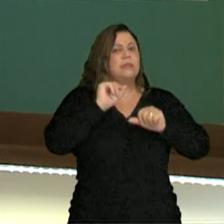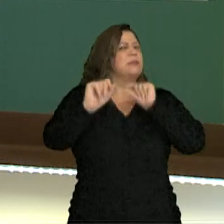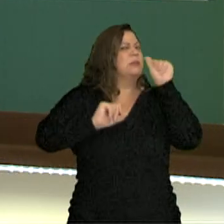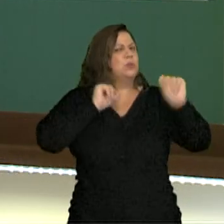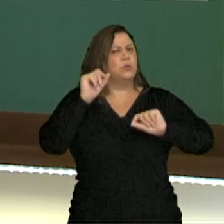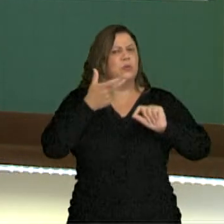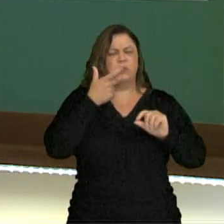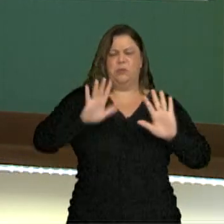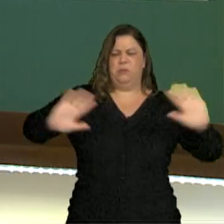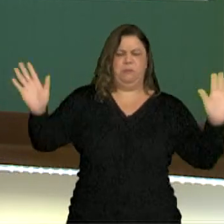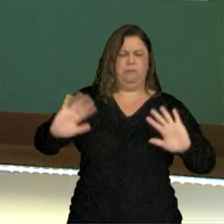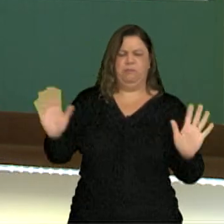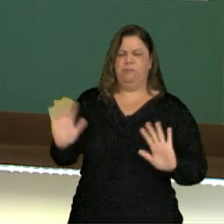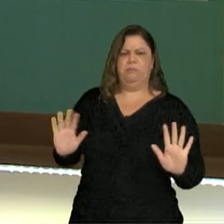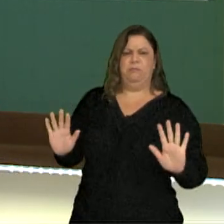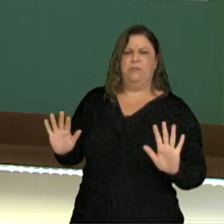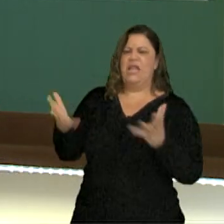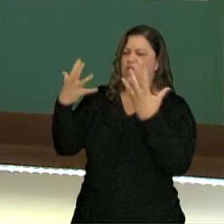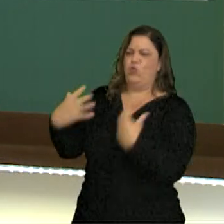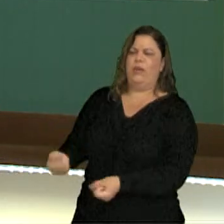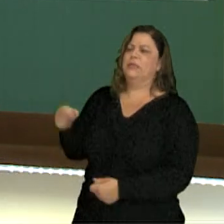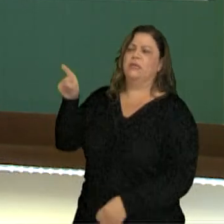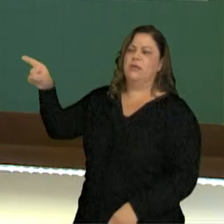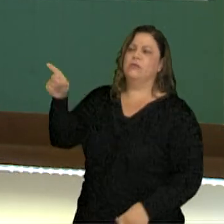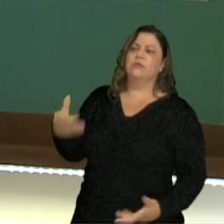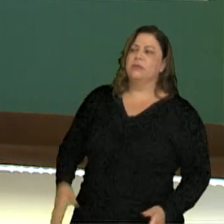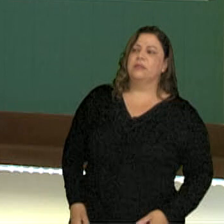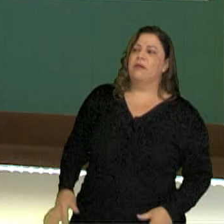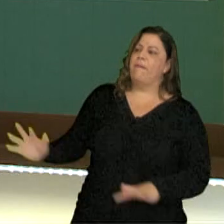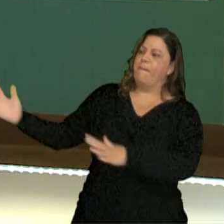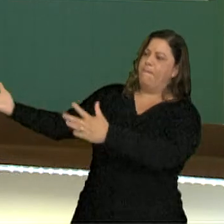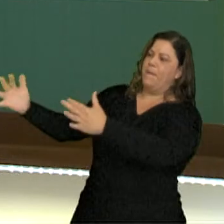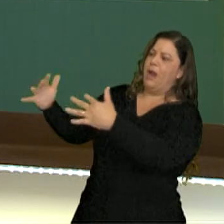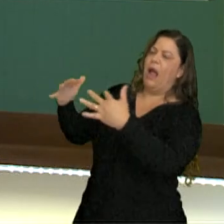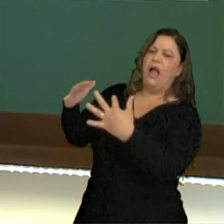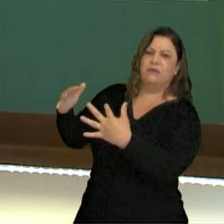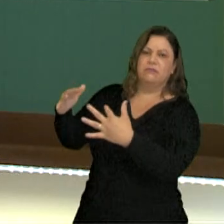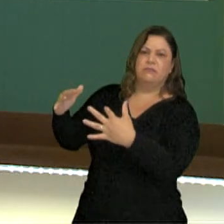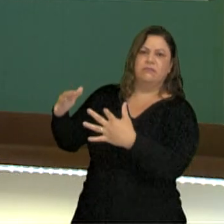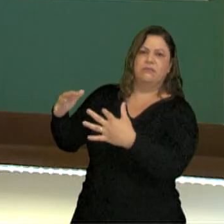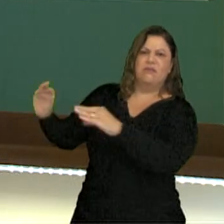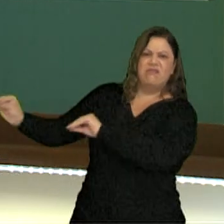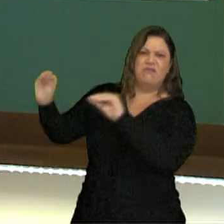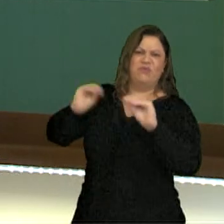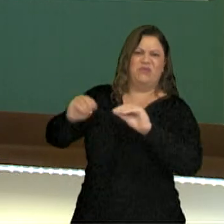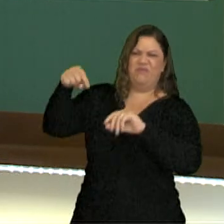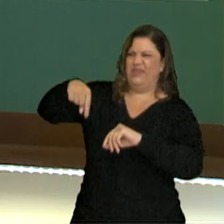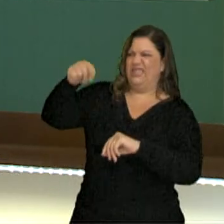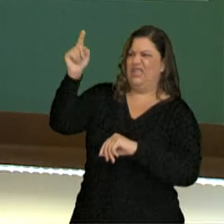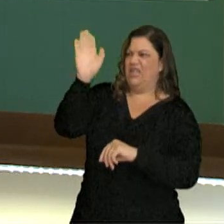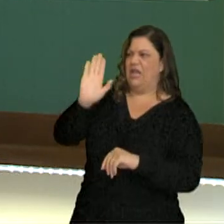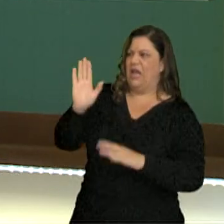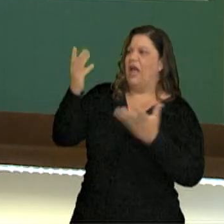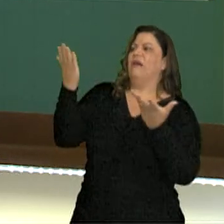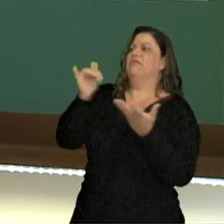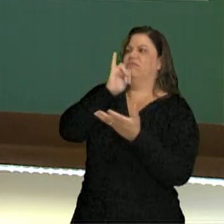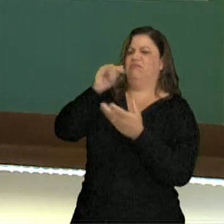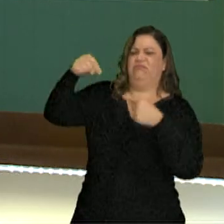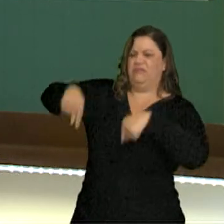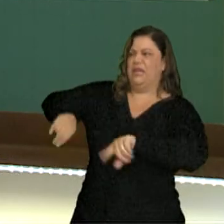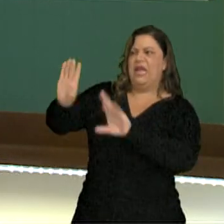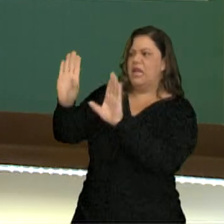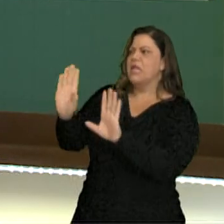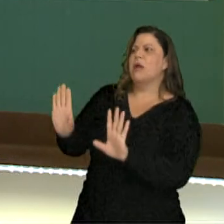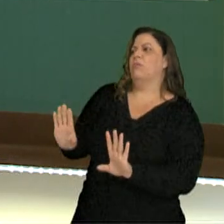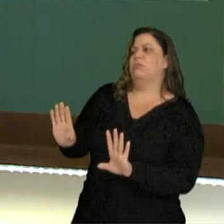assim, eu não te aceito. Você veio aí desse teu país, mas eu não quero você aqui. Eu não gosto do teu